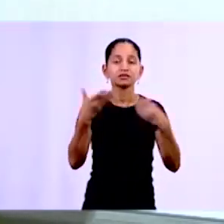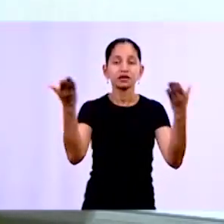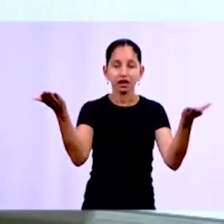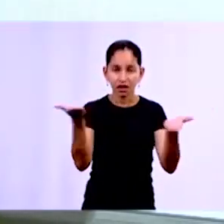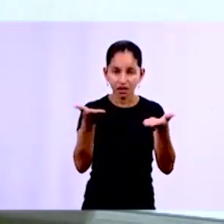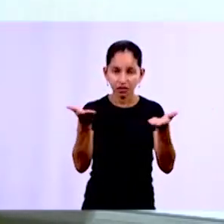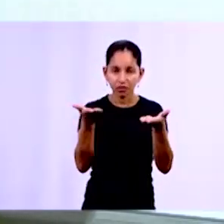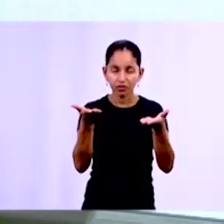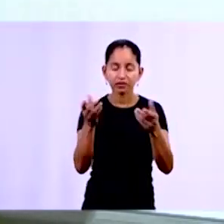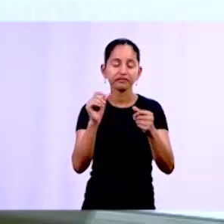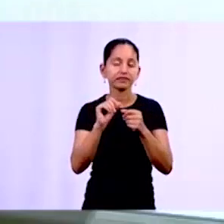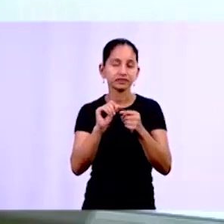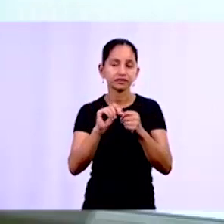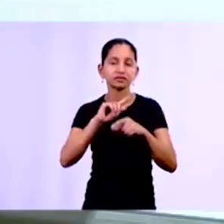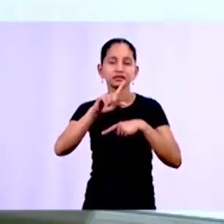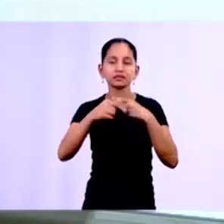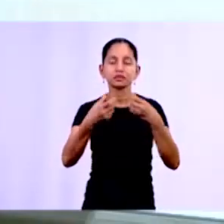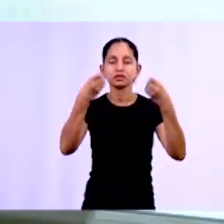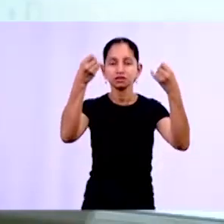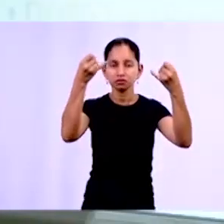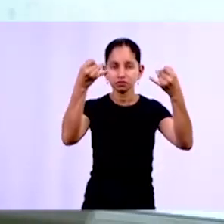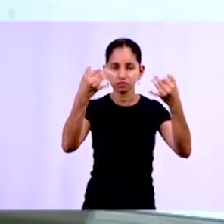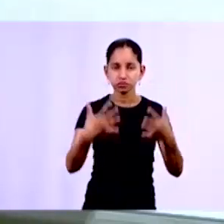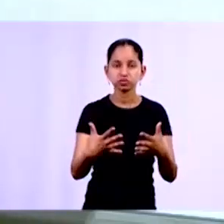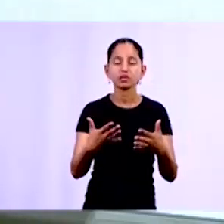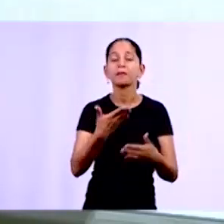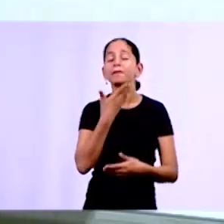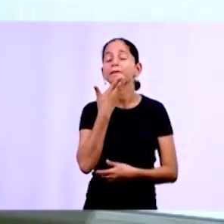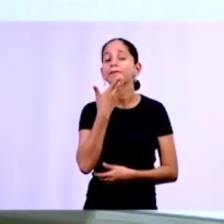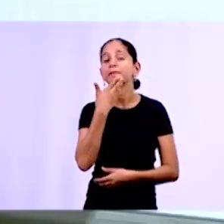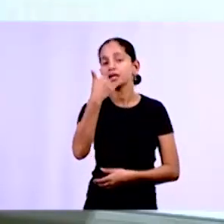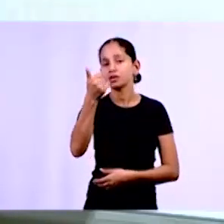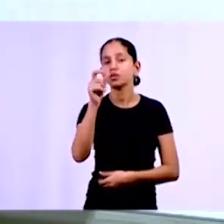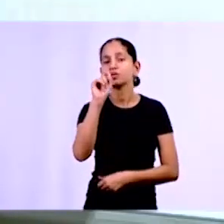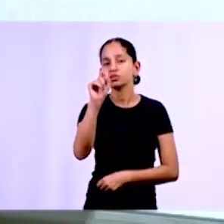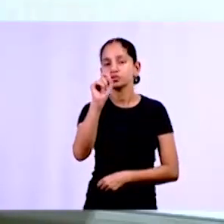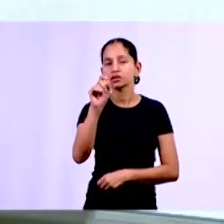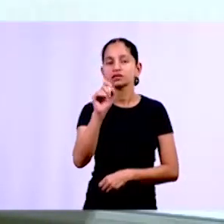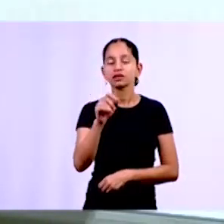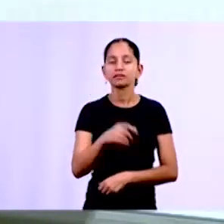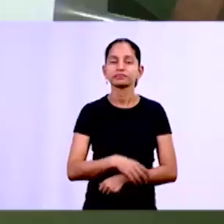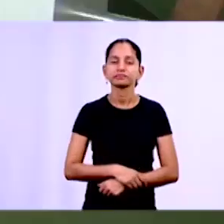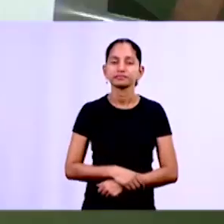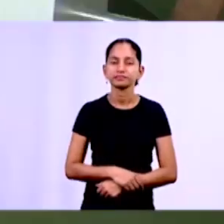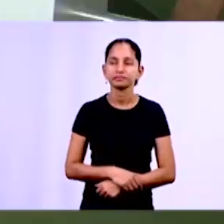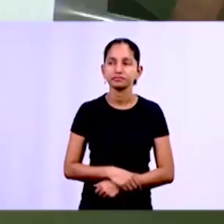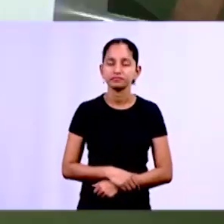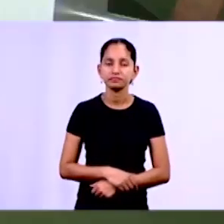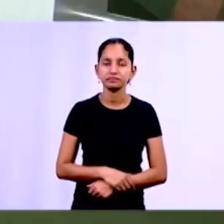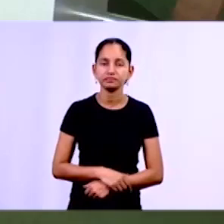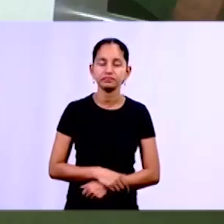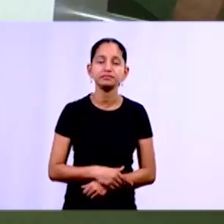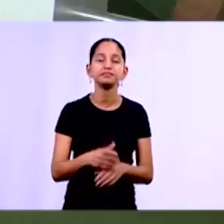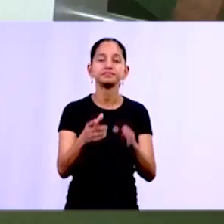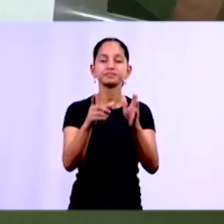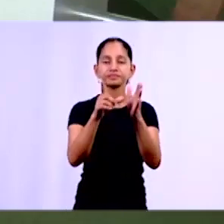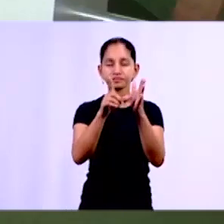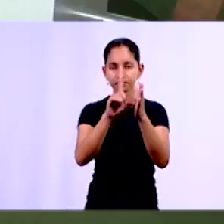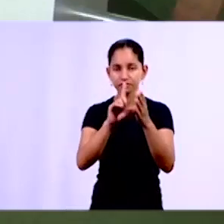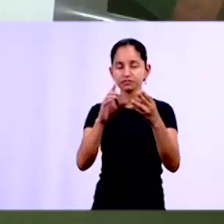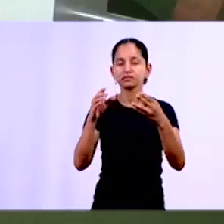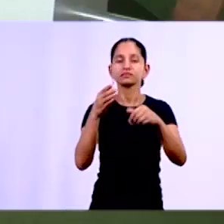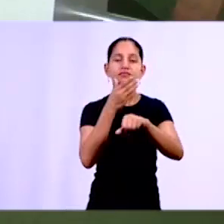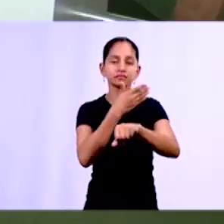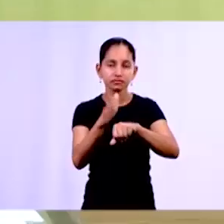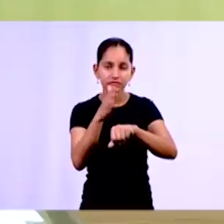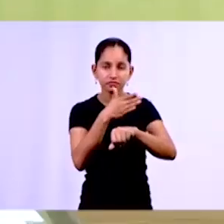vão ter que fazer. Depois a gente continua a nossa aula para explicar melhor como é que é essa arquitetura, gente. Professor, antes da gente chamar a